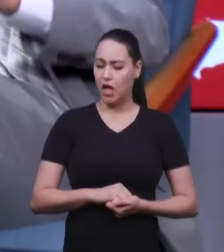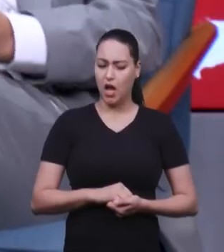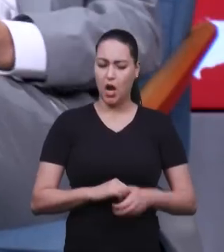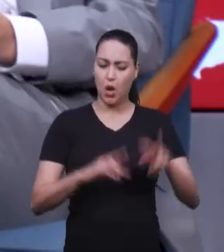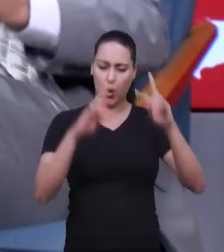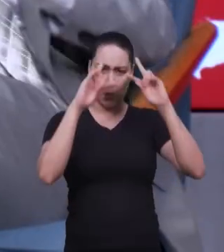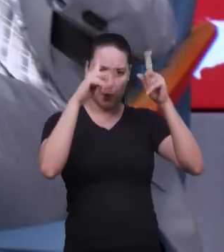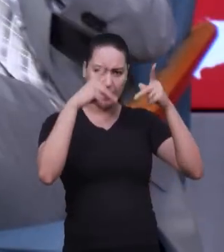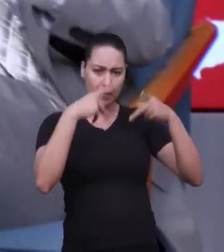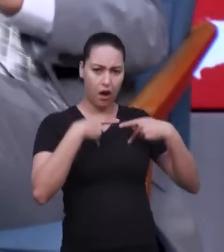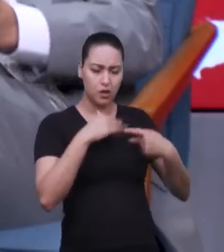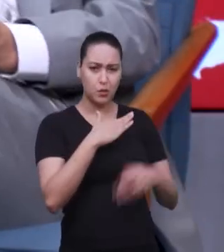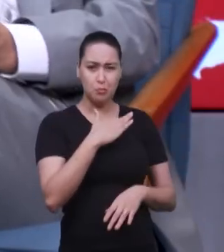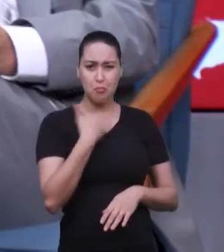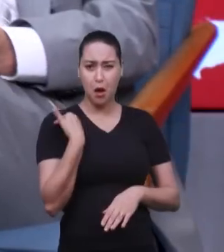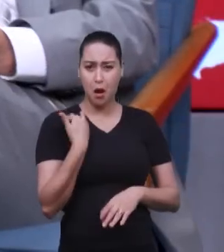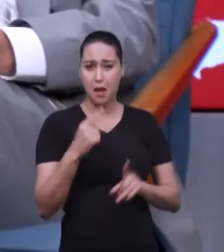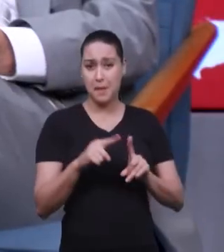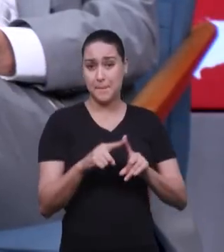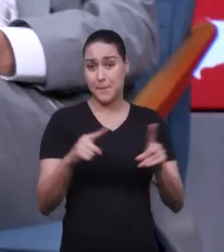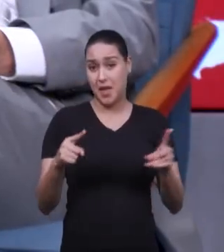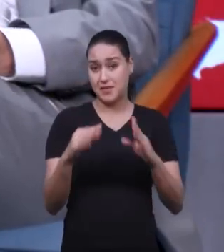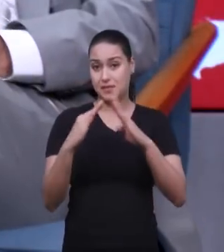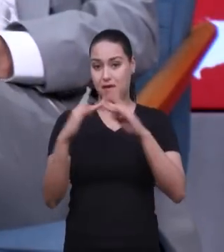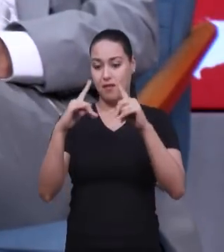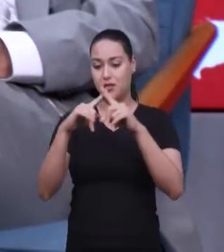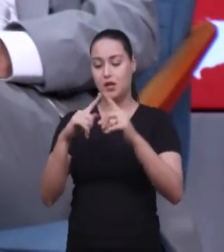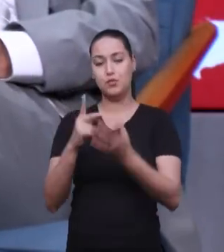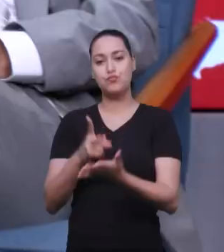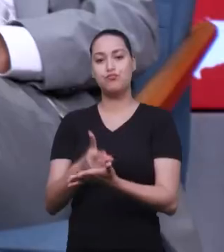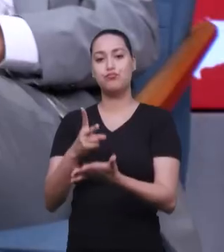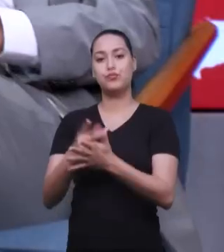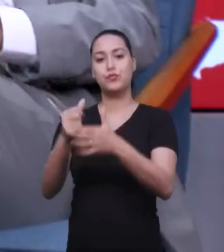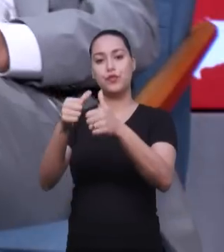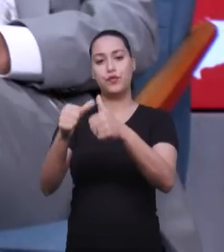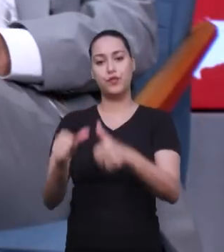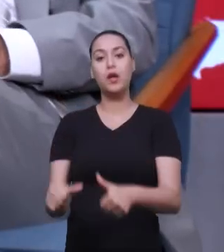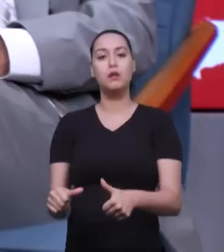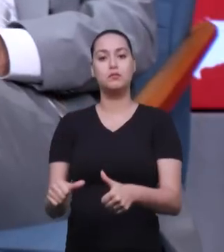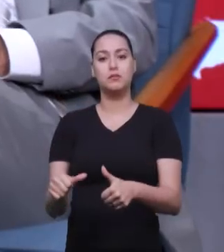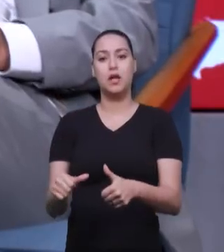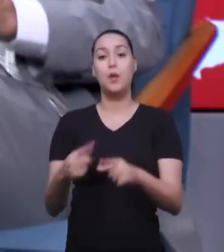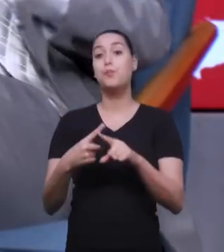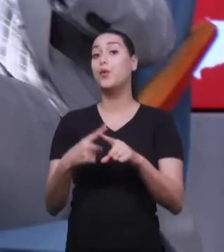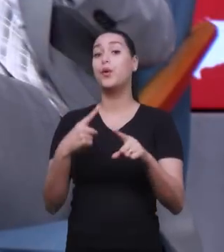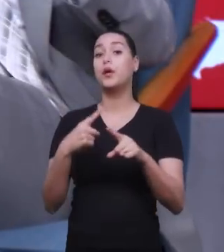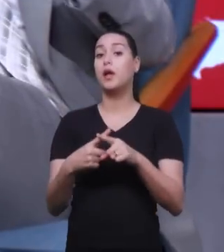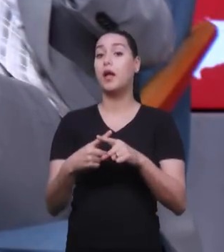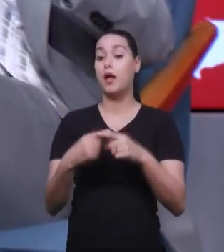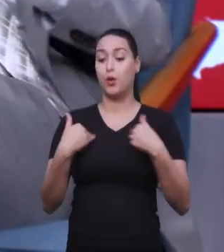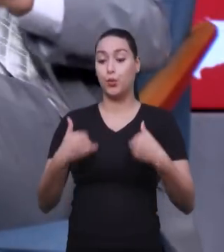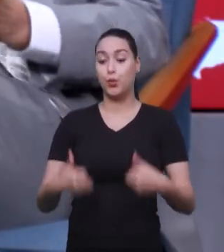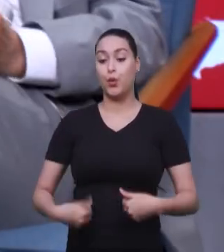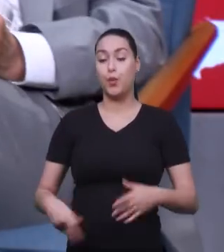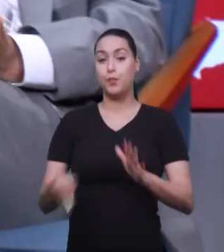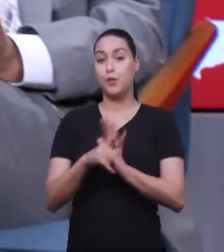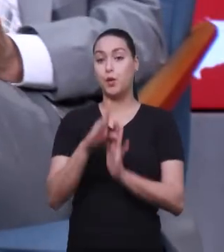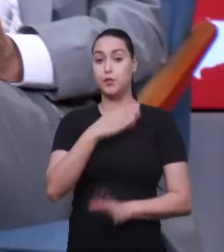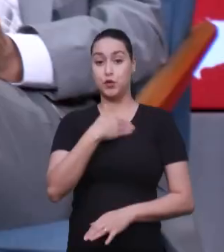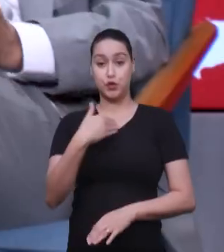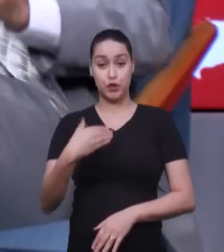Qualquer um passa, os homens passam, mas a igreja permanece, porque é corpo de